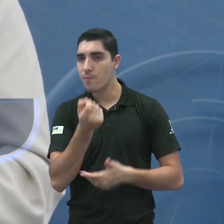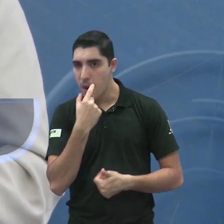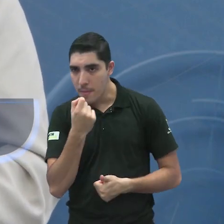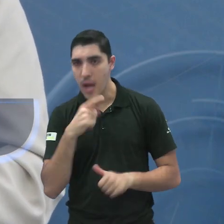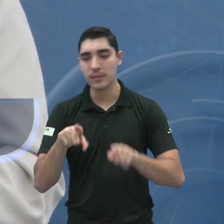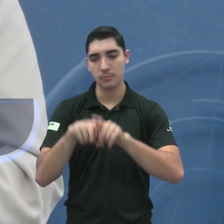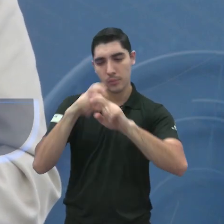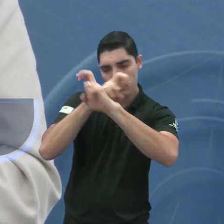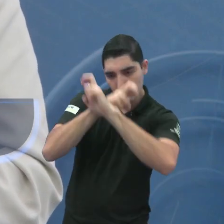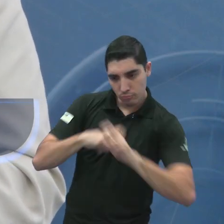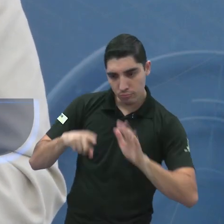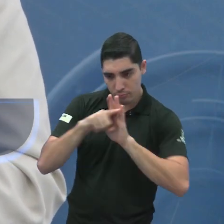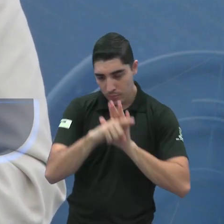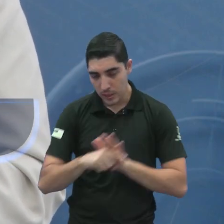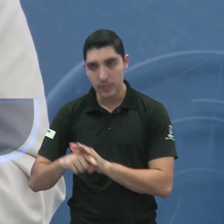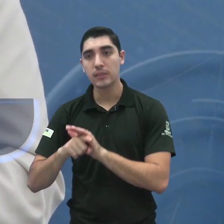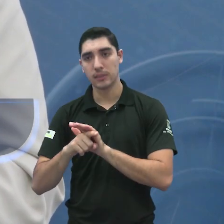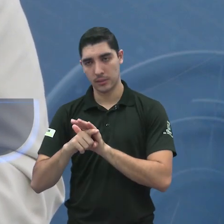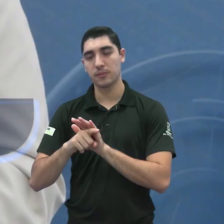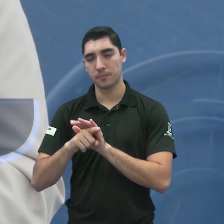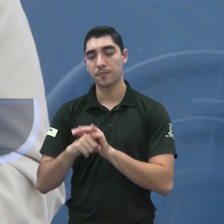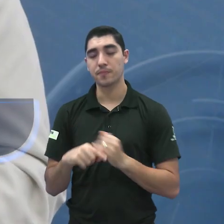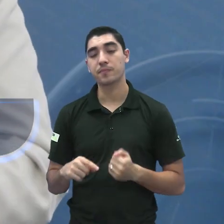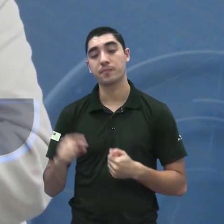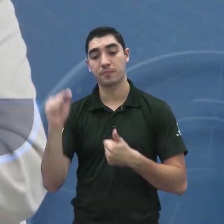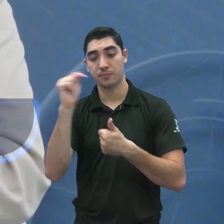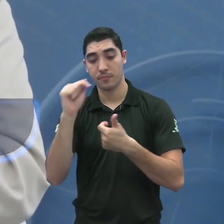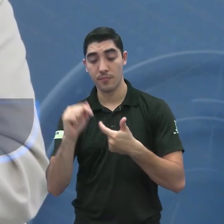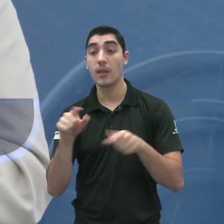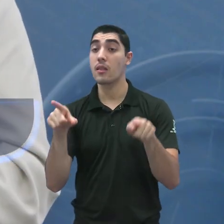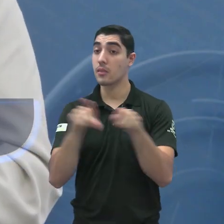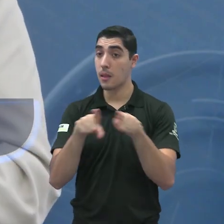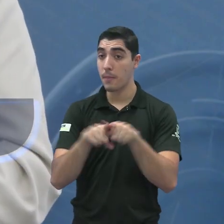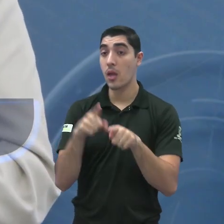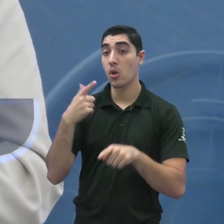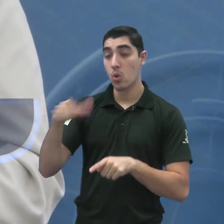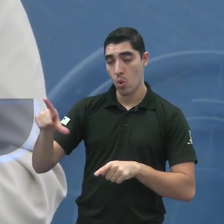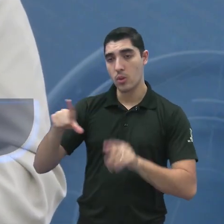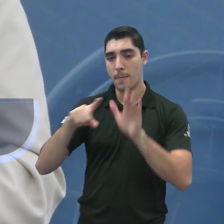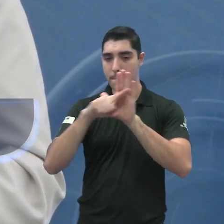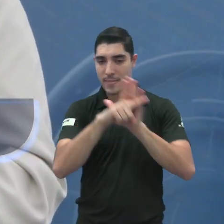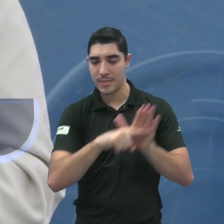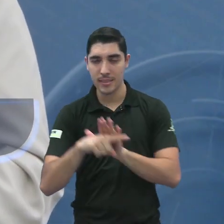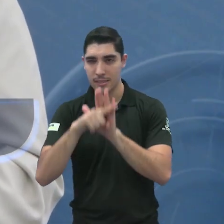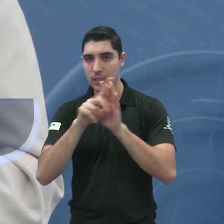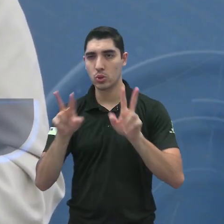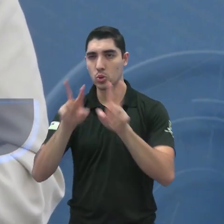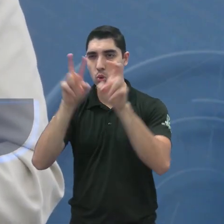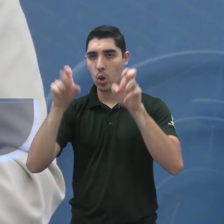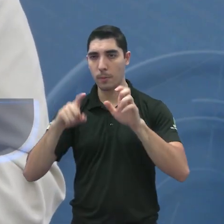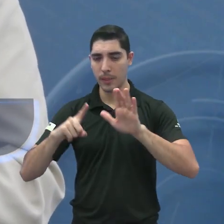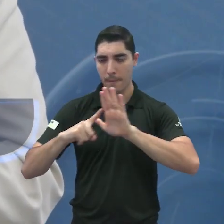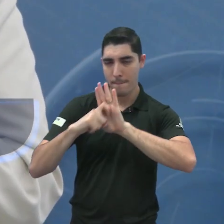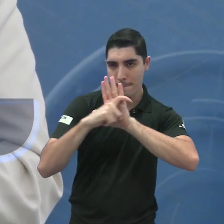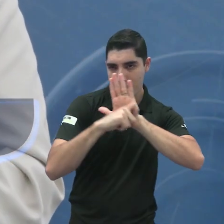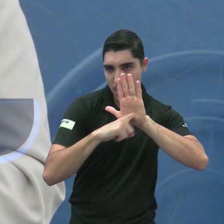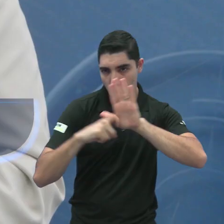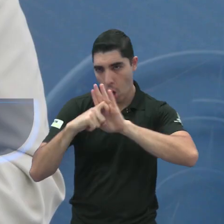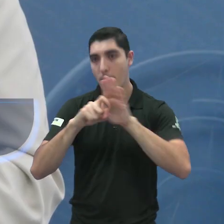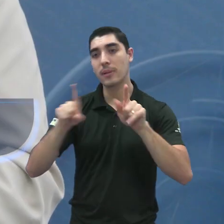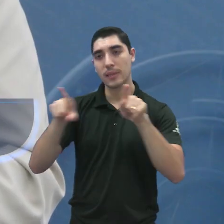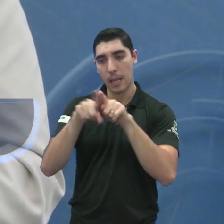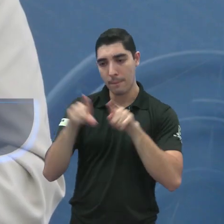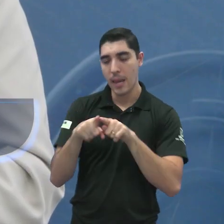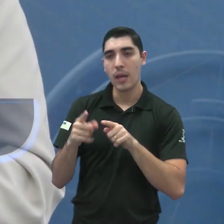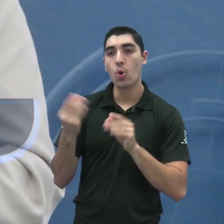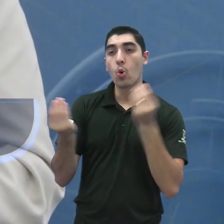farmacologia, toxicologia e farmácia, além de imunologia e microbiologia.